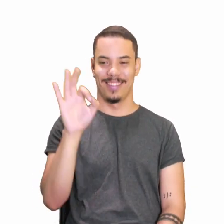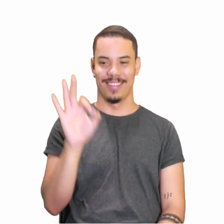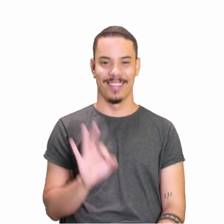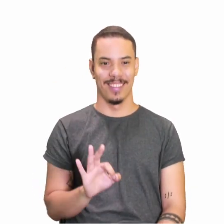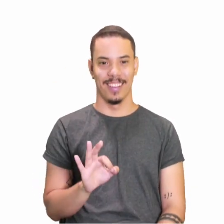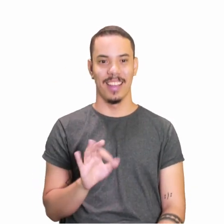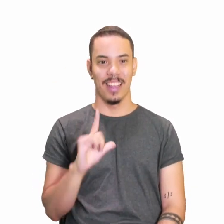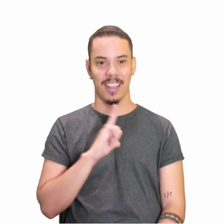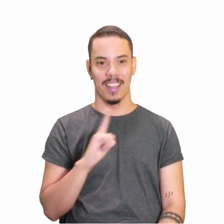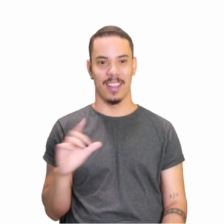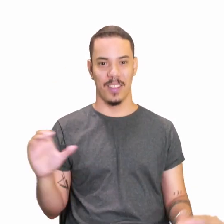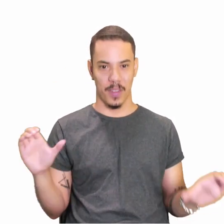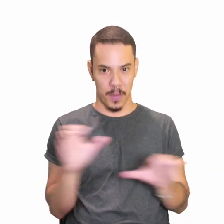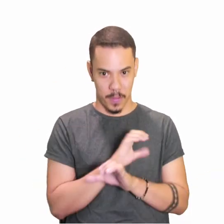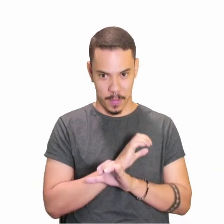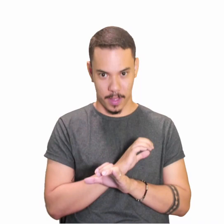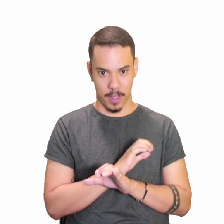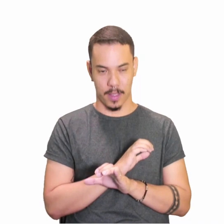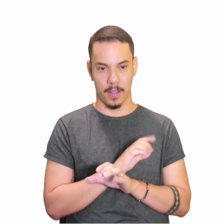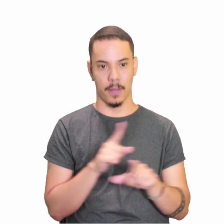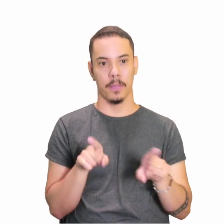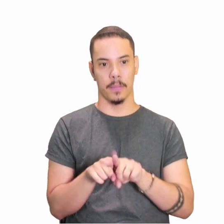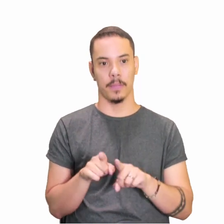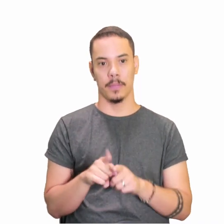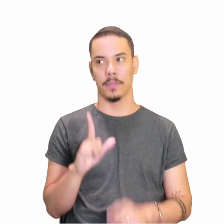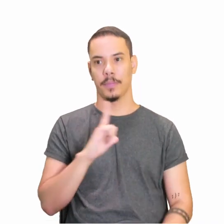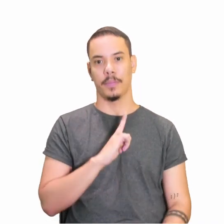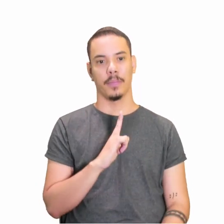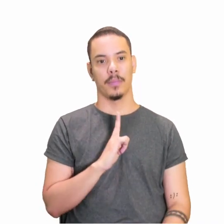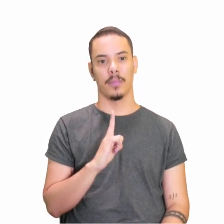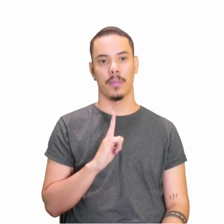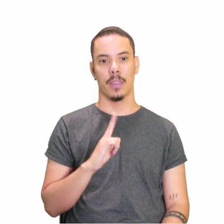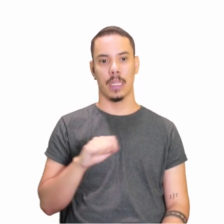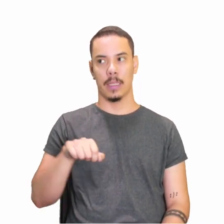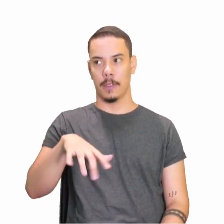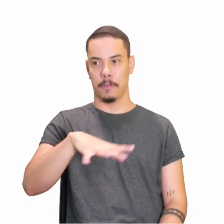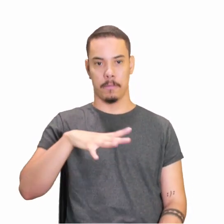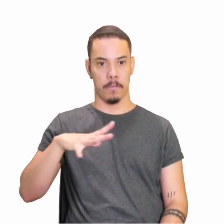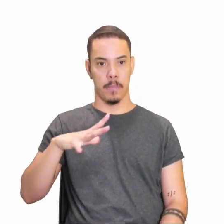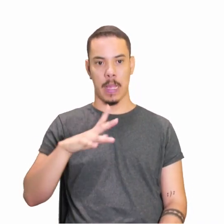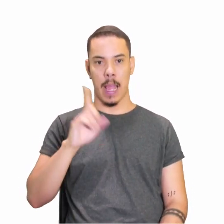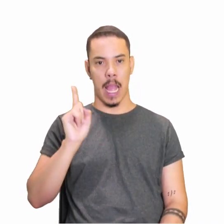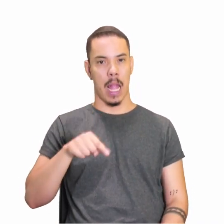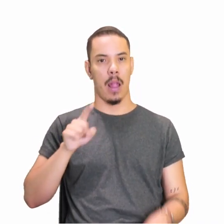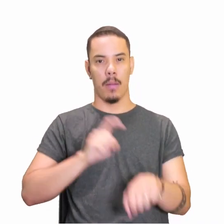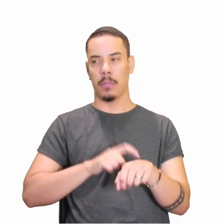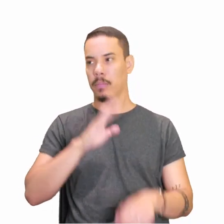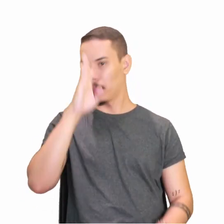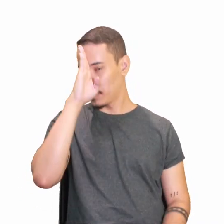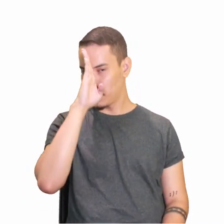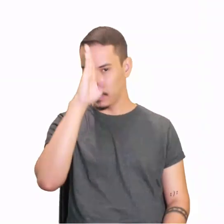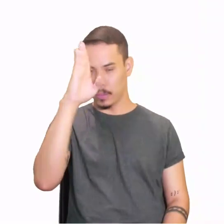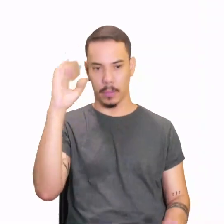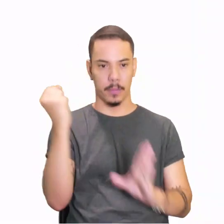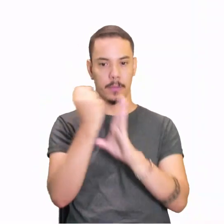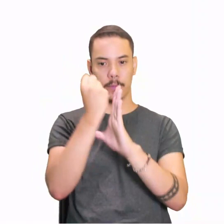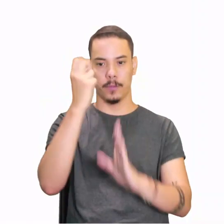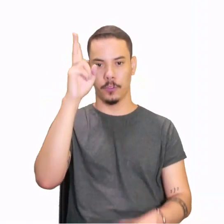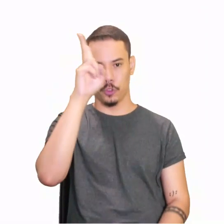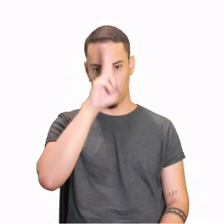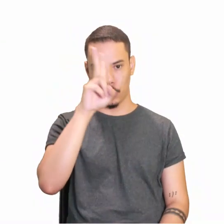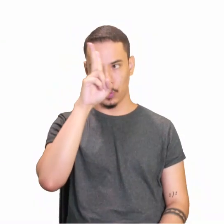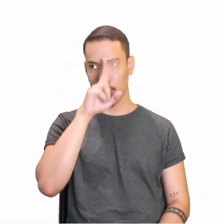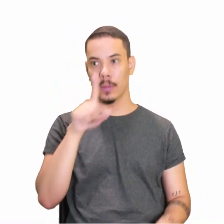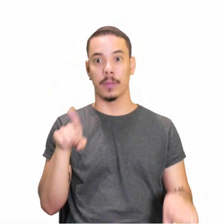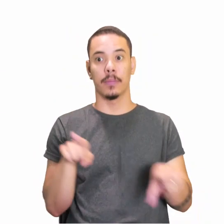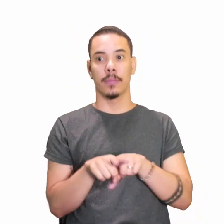enredo completo. Ele recebe ali também um clímax, né? Que é aquele momento mais importante da história. E